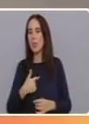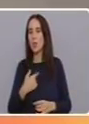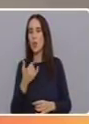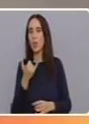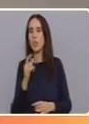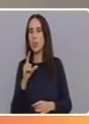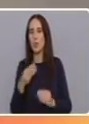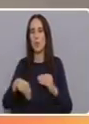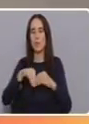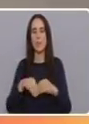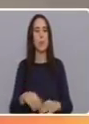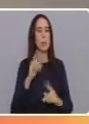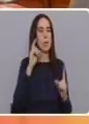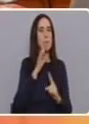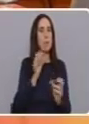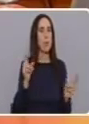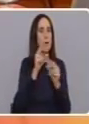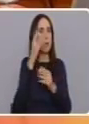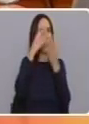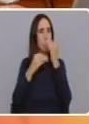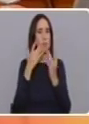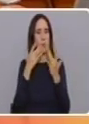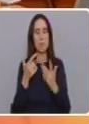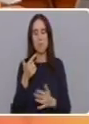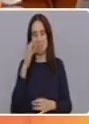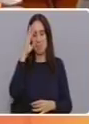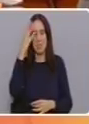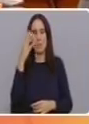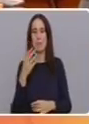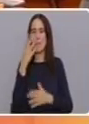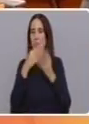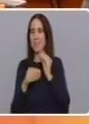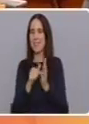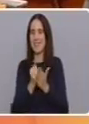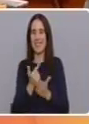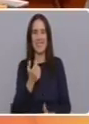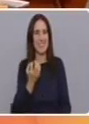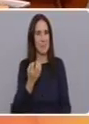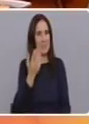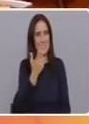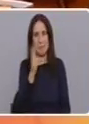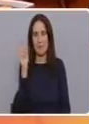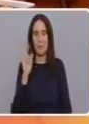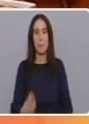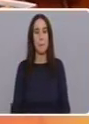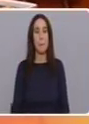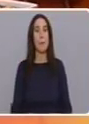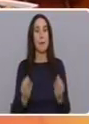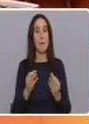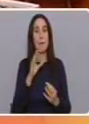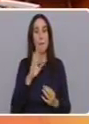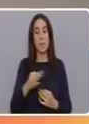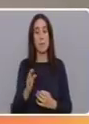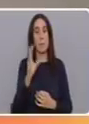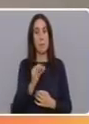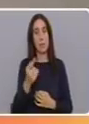Está a aprender uma canção nova para este espetáculo. É verdade. Ora bem, quem sabe, sabe. Está quem sempre a aprender. Pode. Exatamente, sempre. E estamos, de facto, mais 2 fins de semana